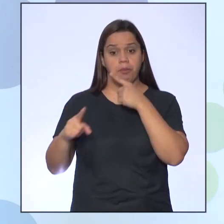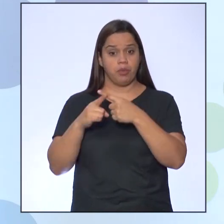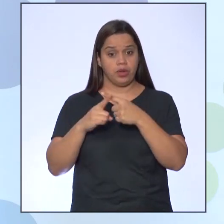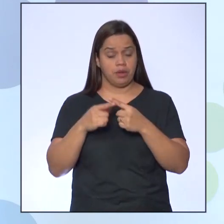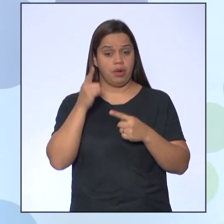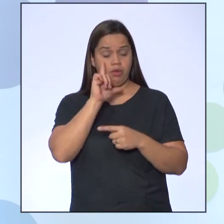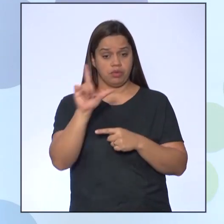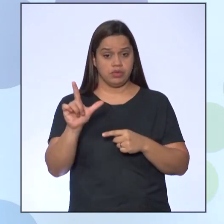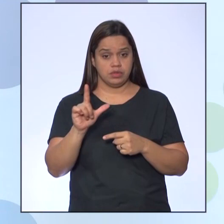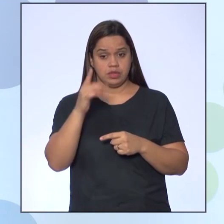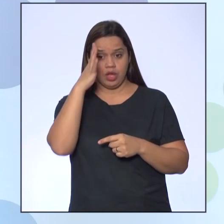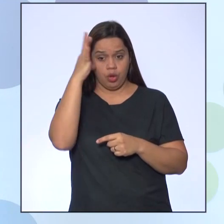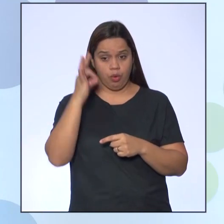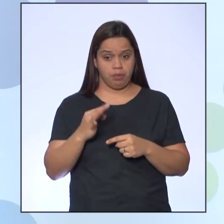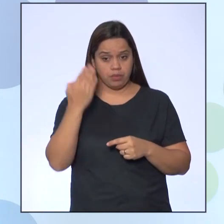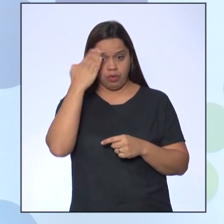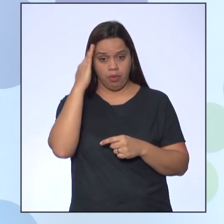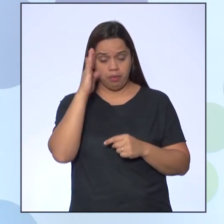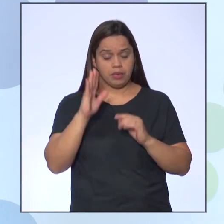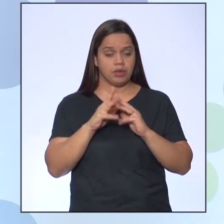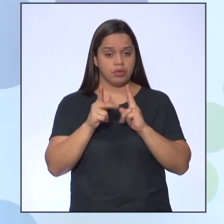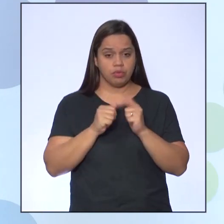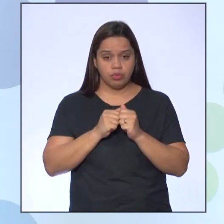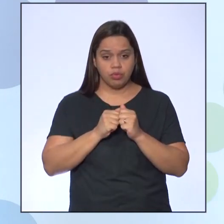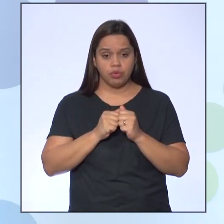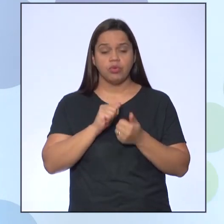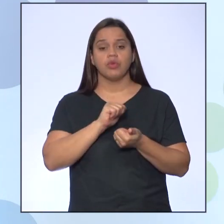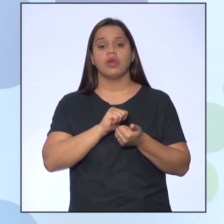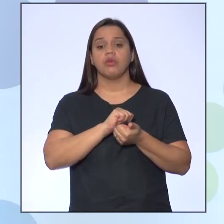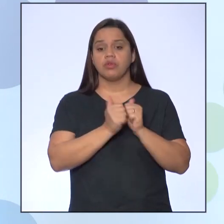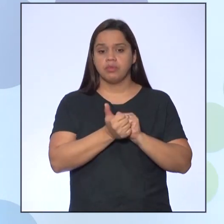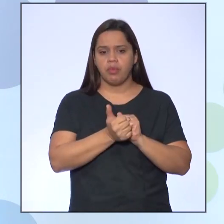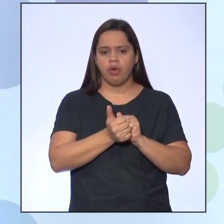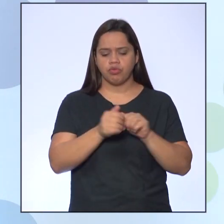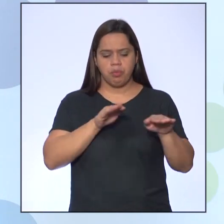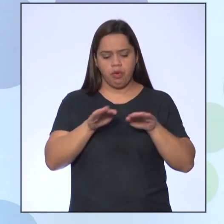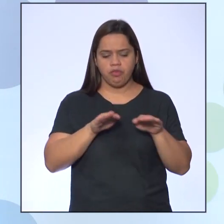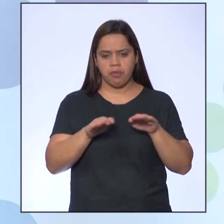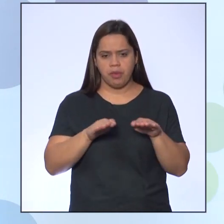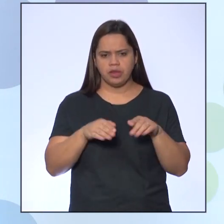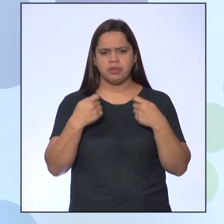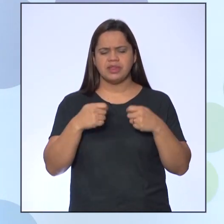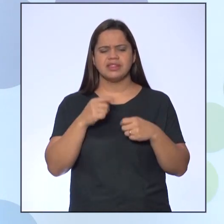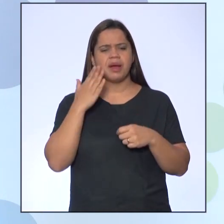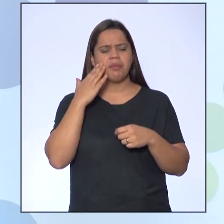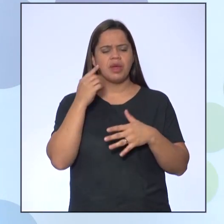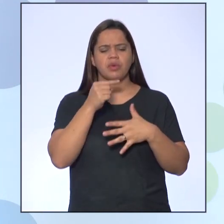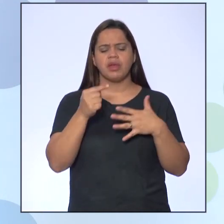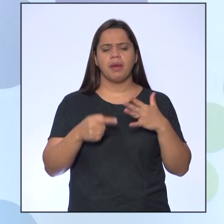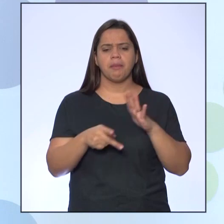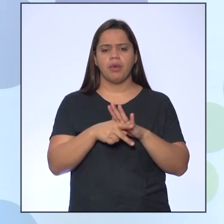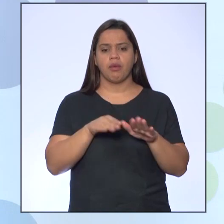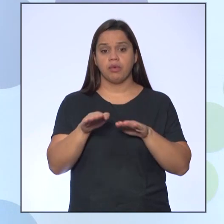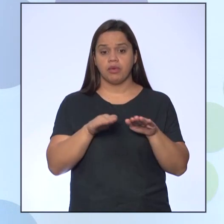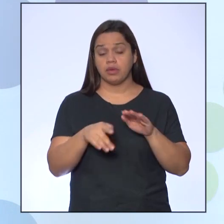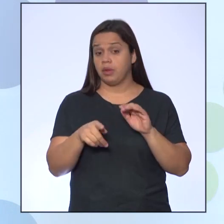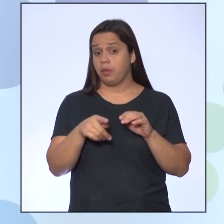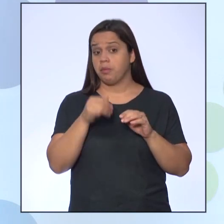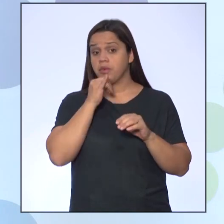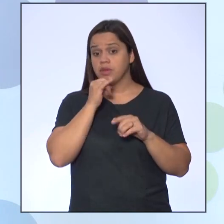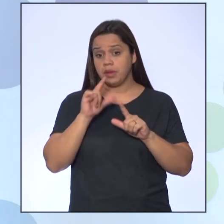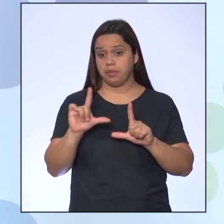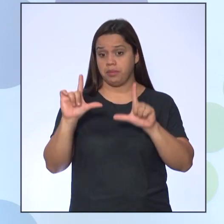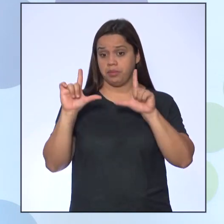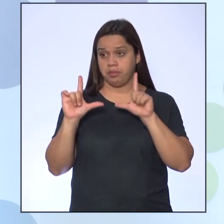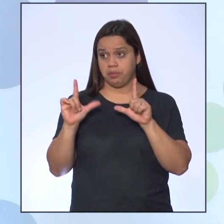uma modalidade, é a gente entender que movimentos compõem esse esporte, né? Então, por exemplo, na primeira imagem, o que,